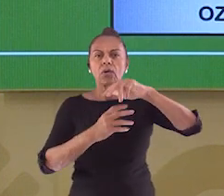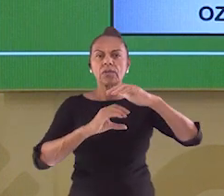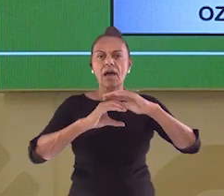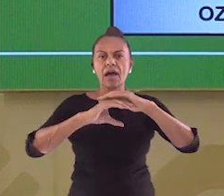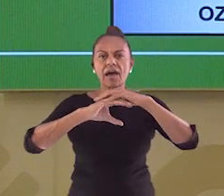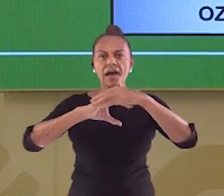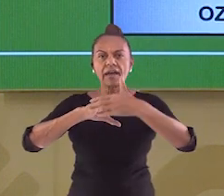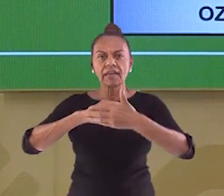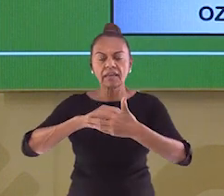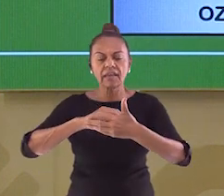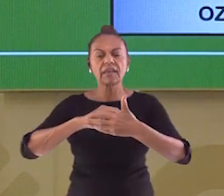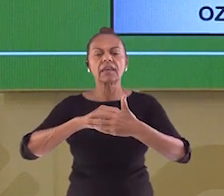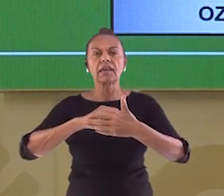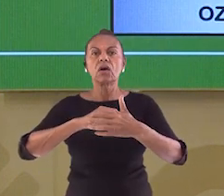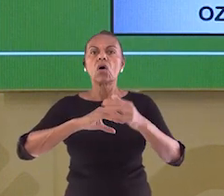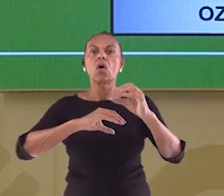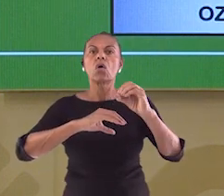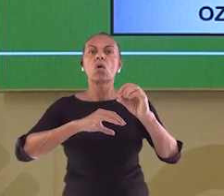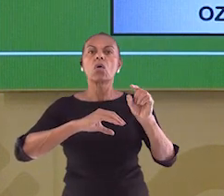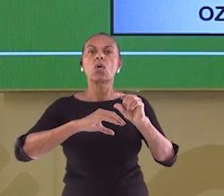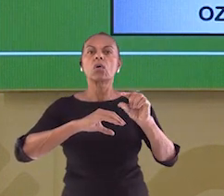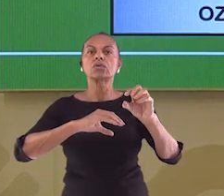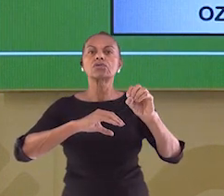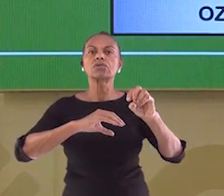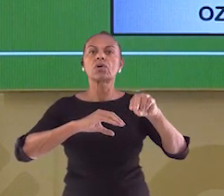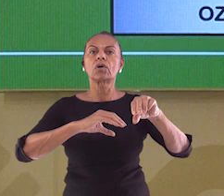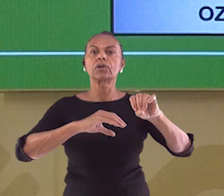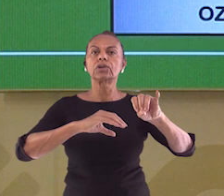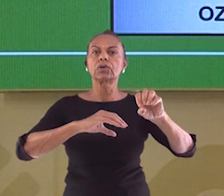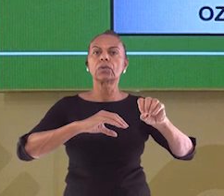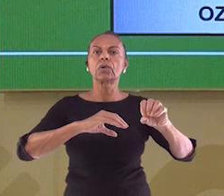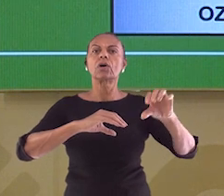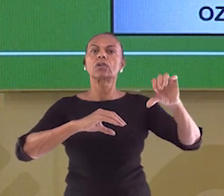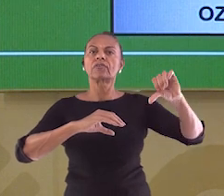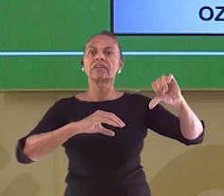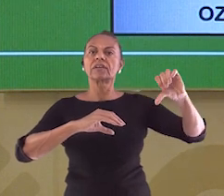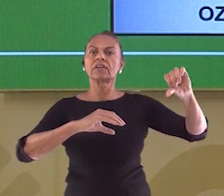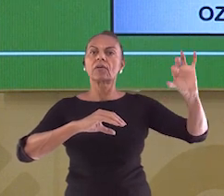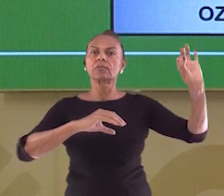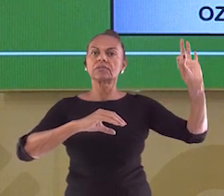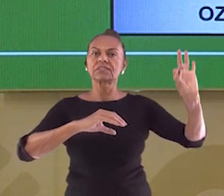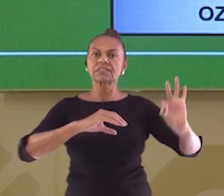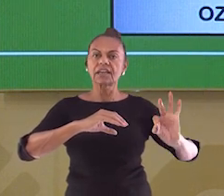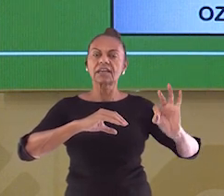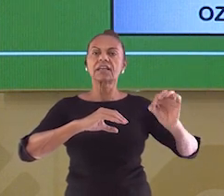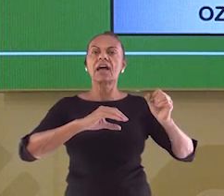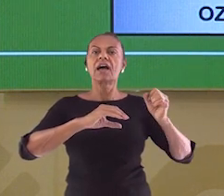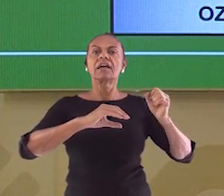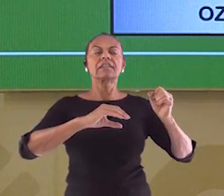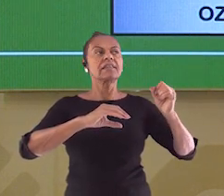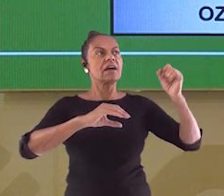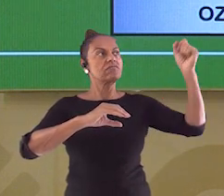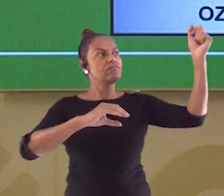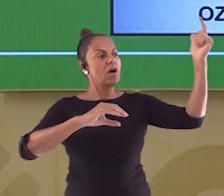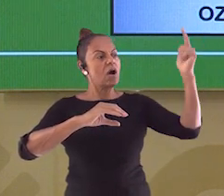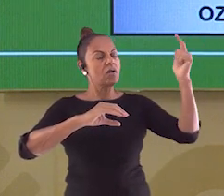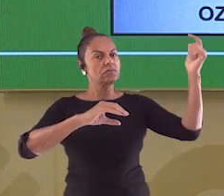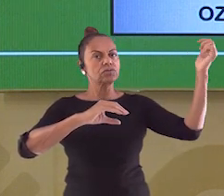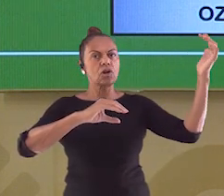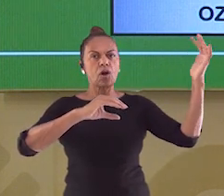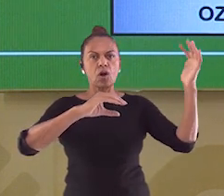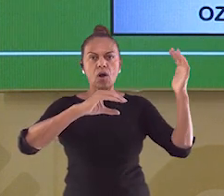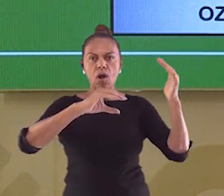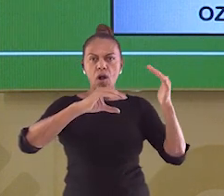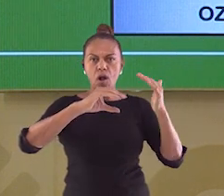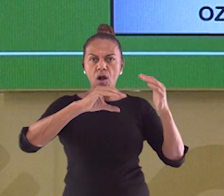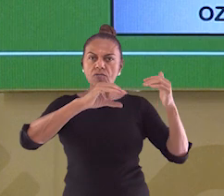revestimento formado pelo gás ozônio, que filtra a passagem de cerca de 99% da radiação ultravioleta